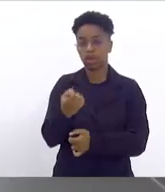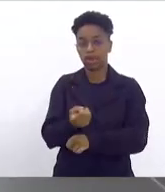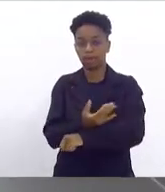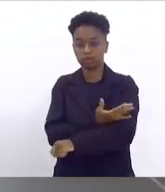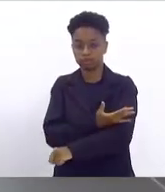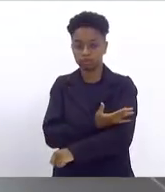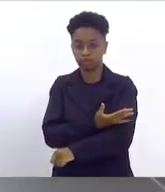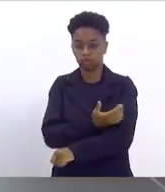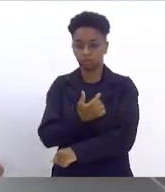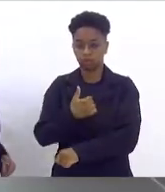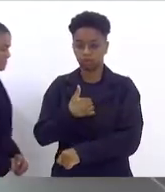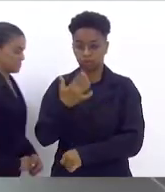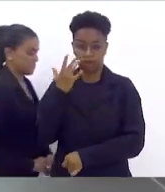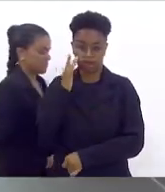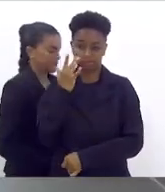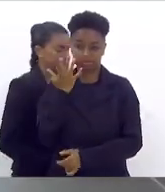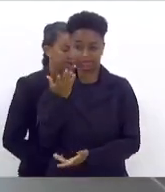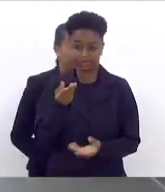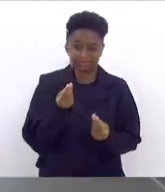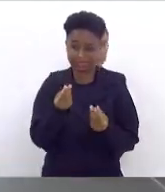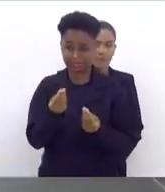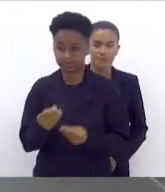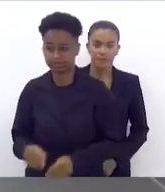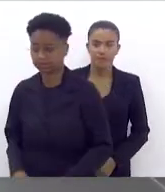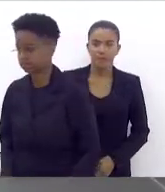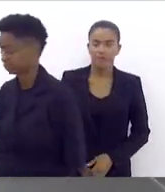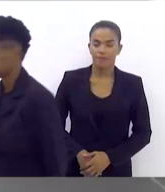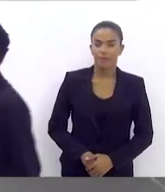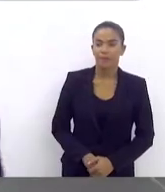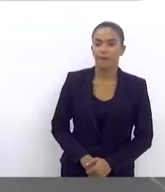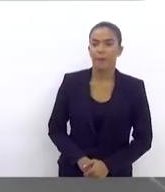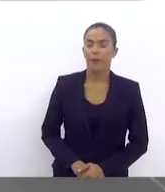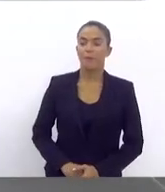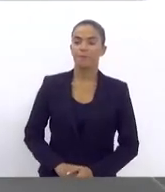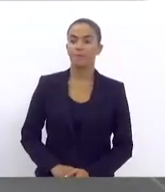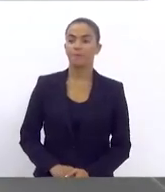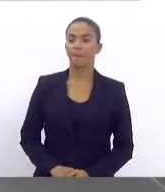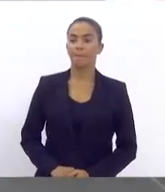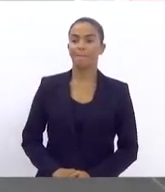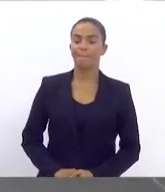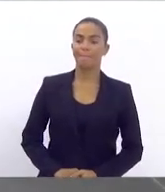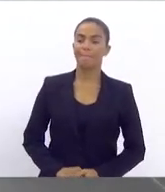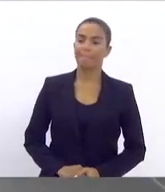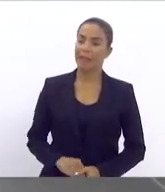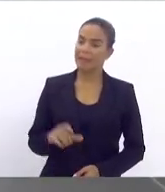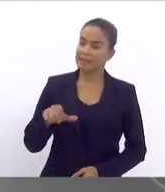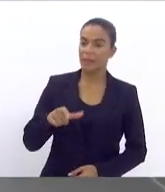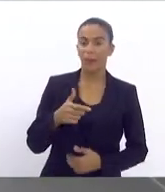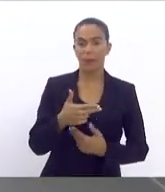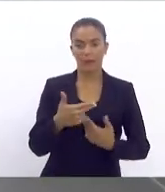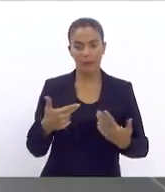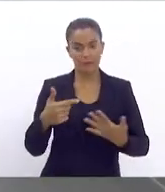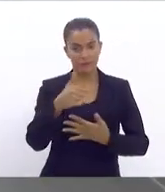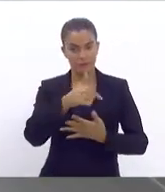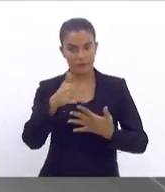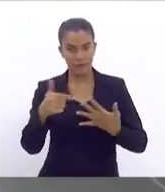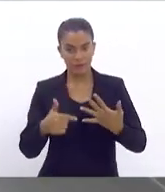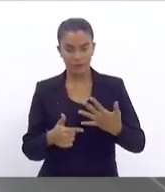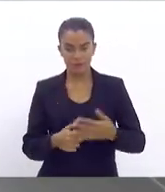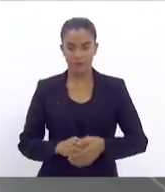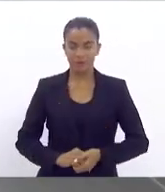acho que ali seria, né, aqui, suas emoções. Isso é uma das questões.